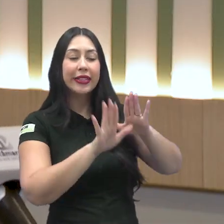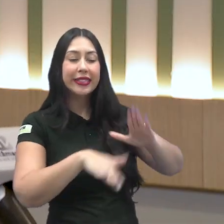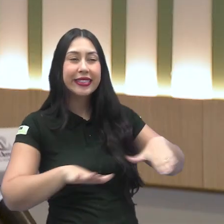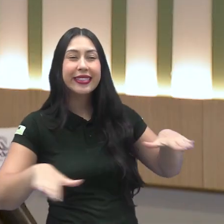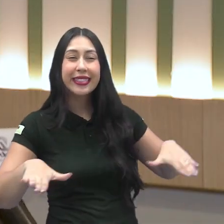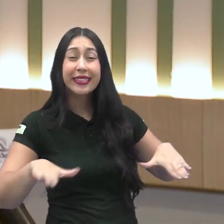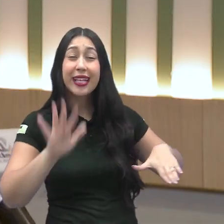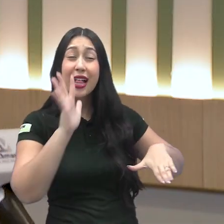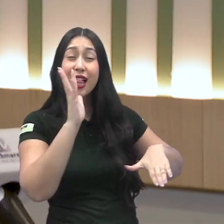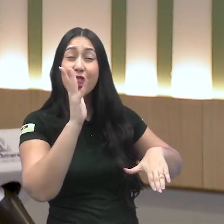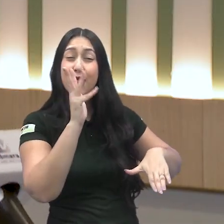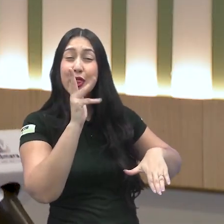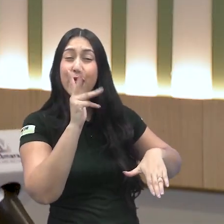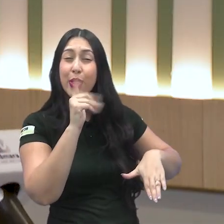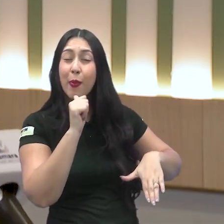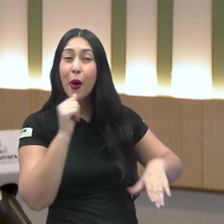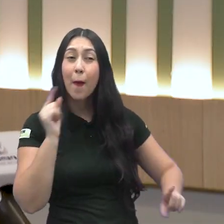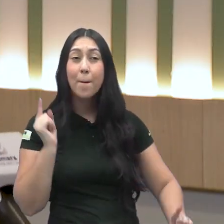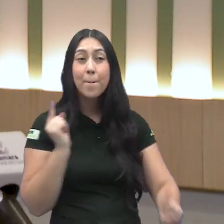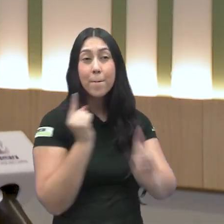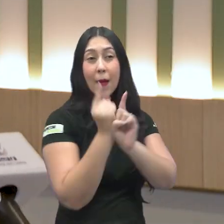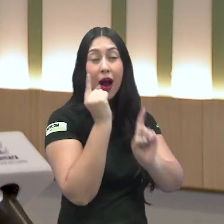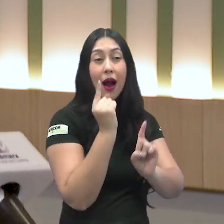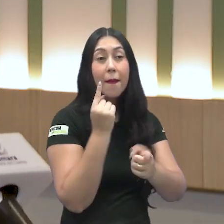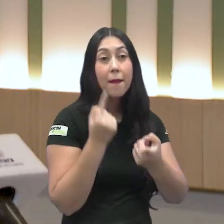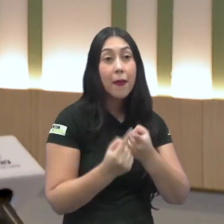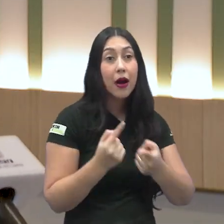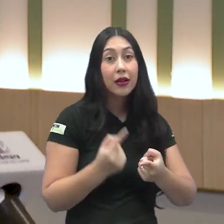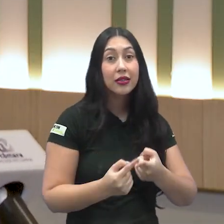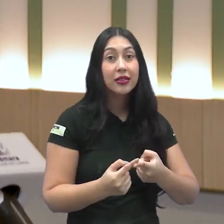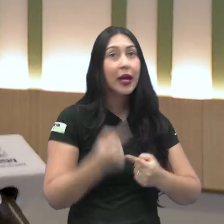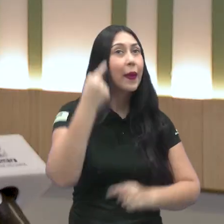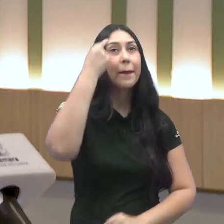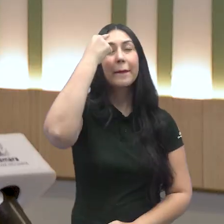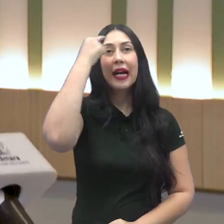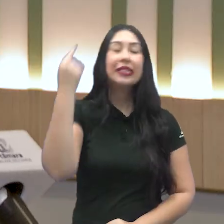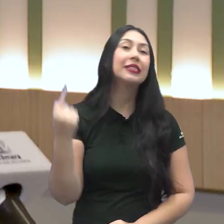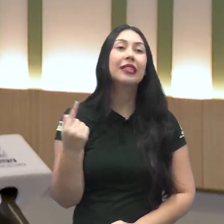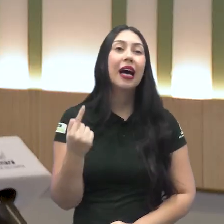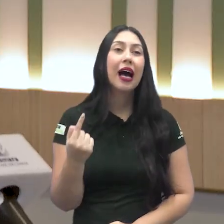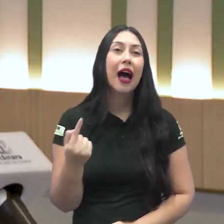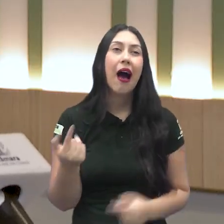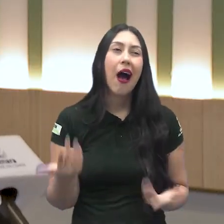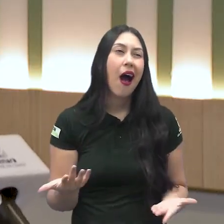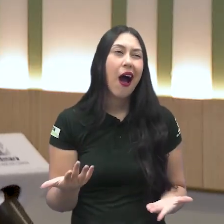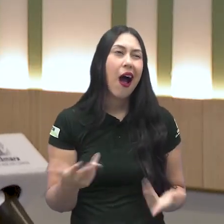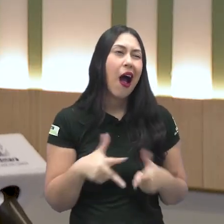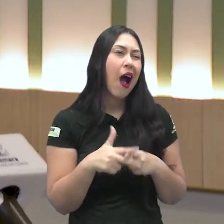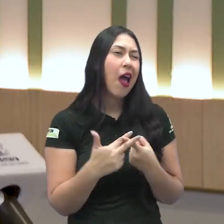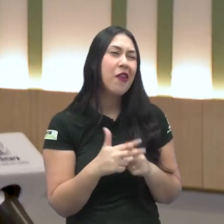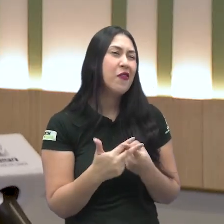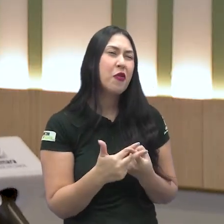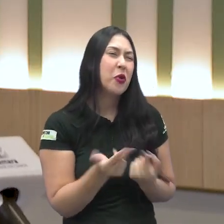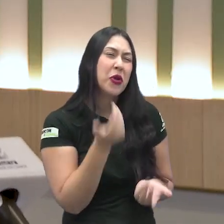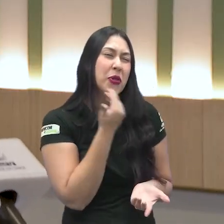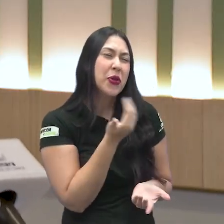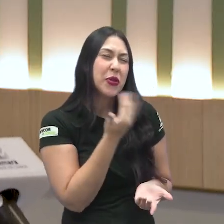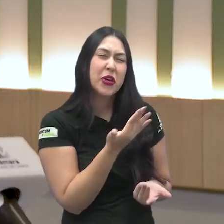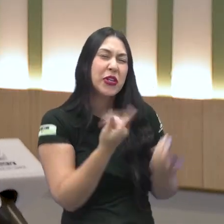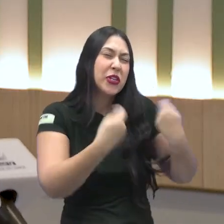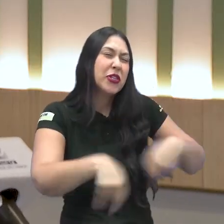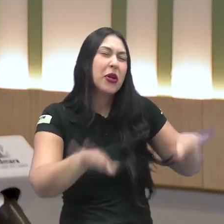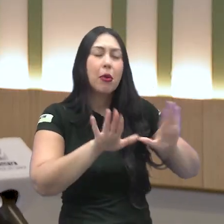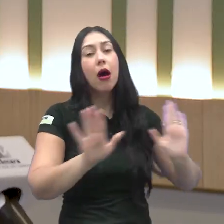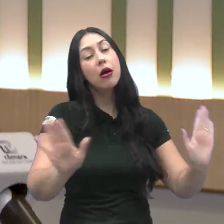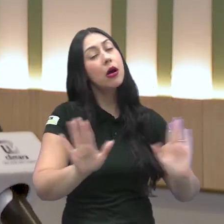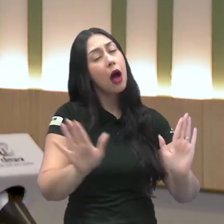vê criança chegando muito tarde na gente por esse mito de que a criança não vai conseguir informar a visão, então para